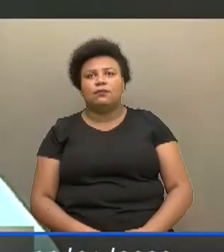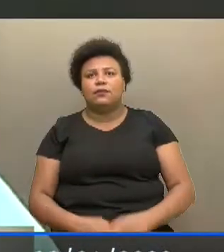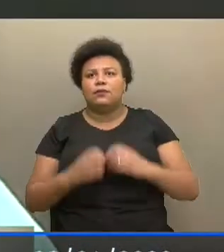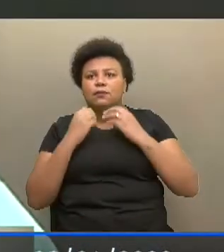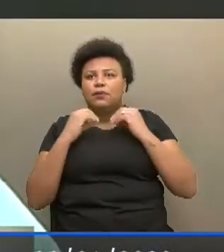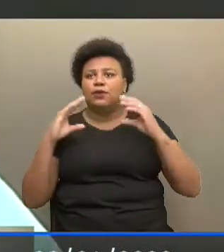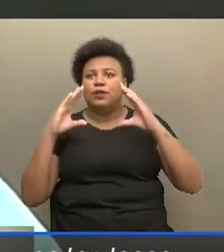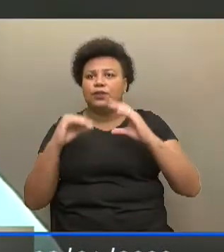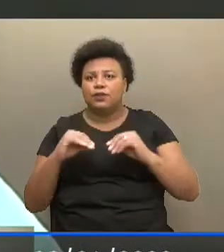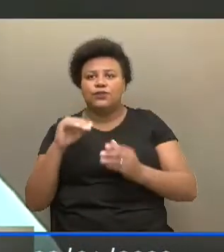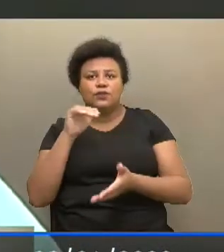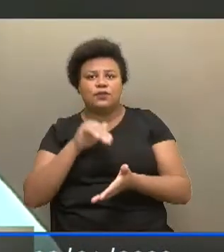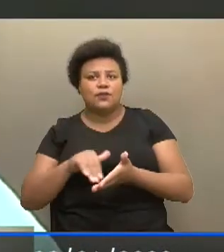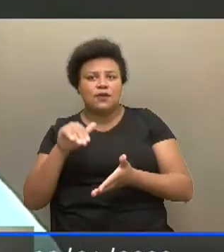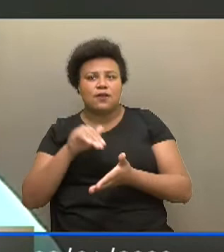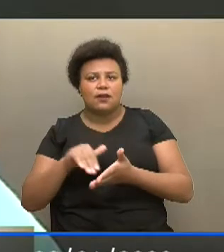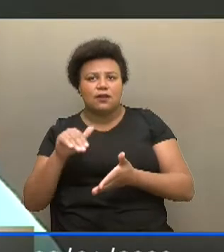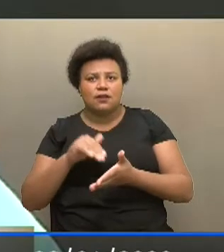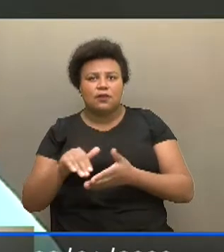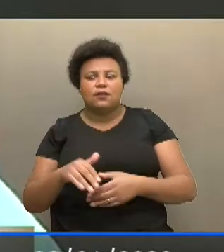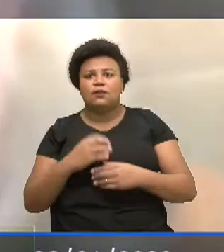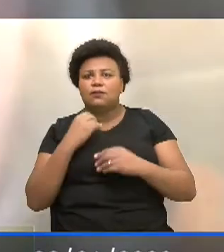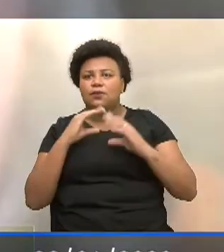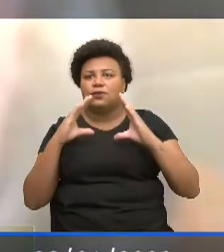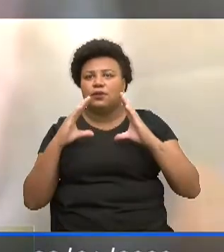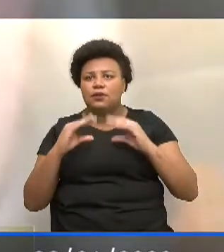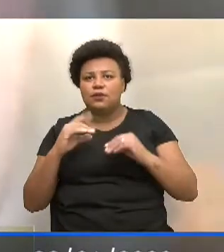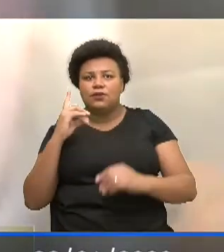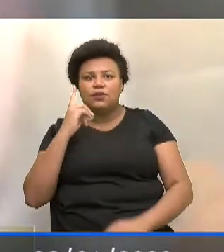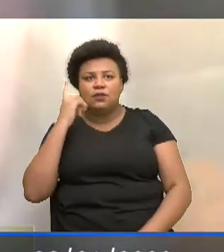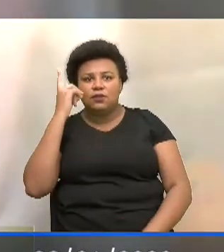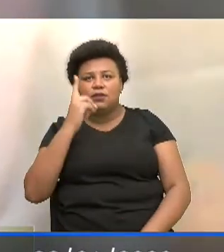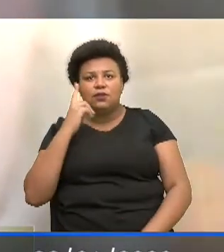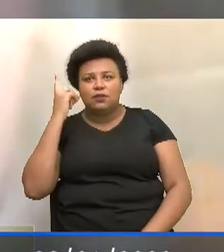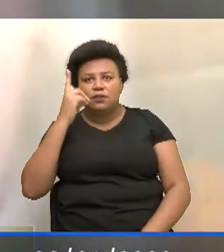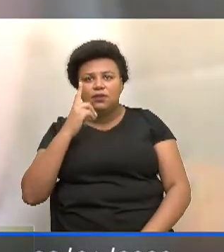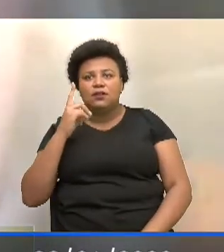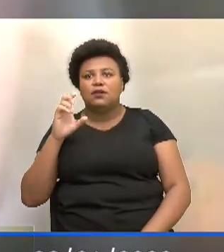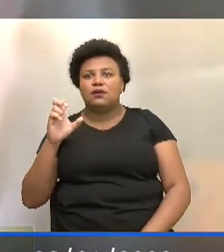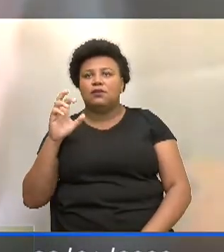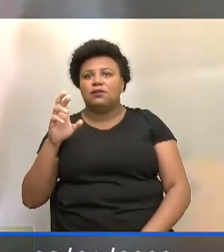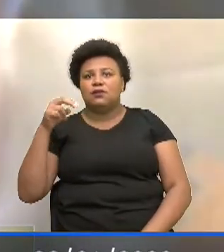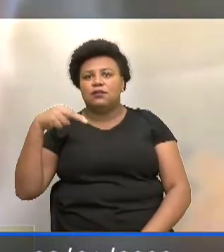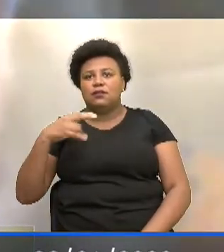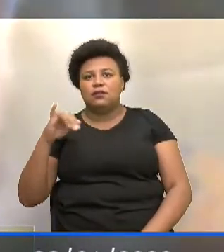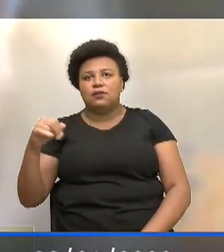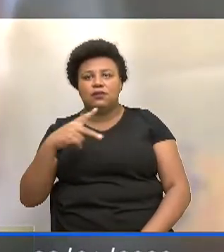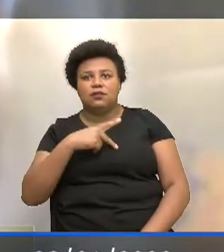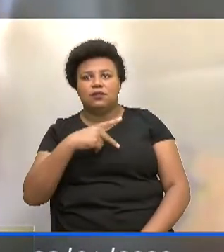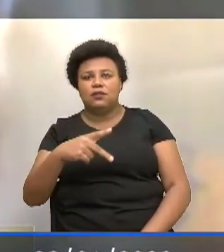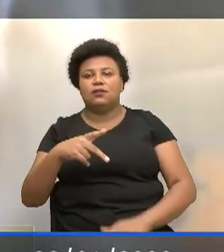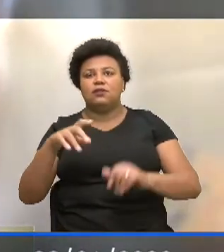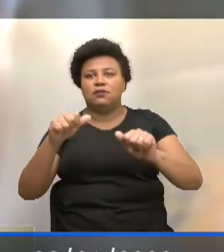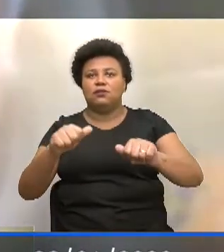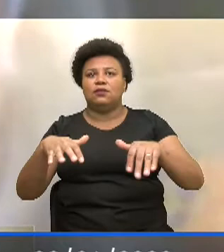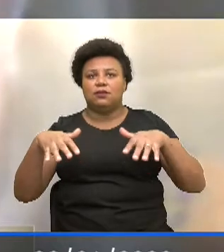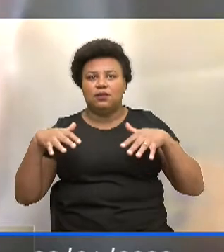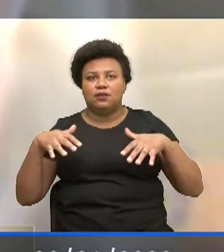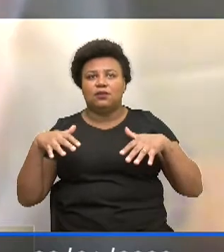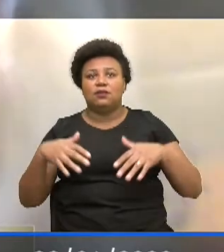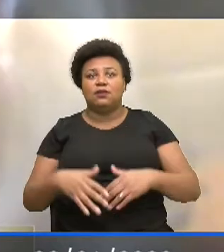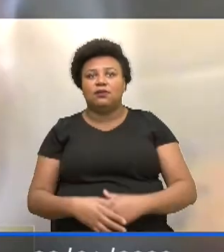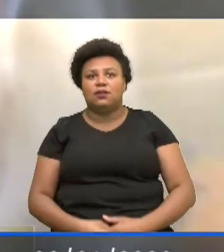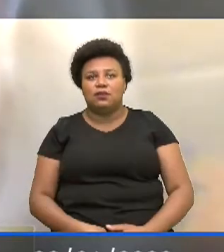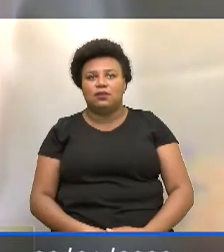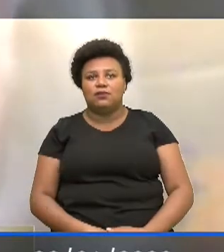secretário. Combate. Boa noite, deputado. Boa noite, deputado Hernani, presidente da Assembleia, meus colegas da secretaria, o